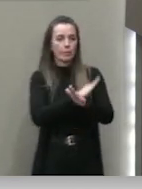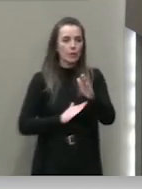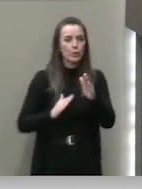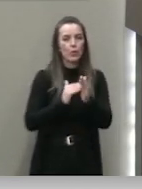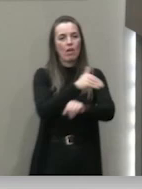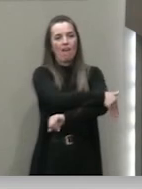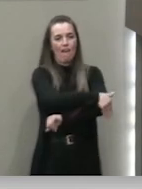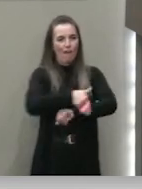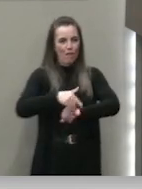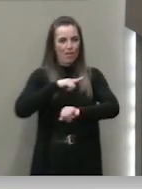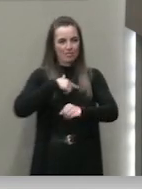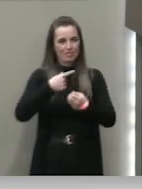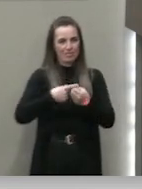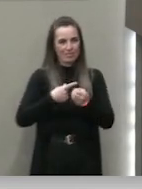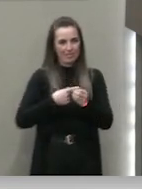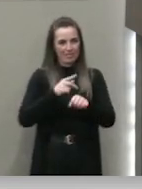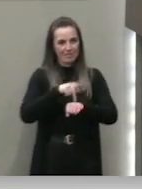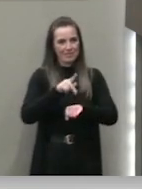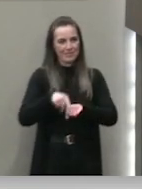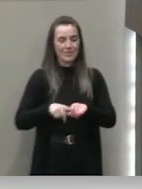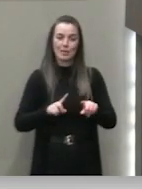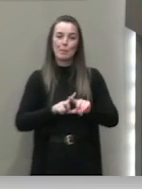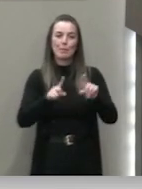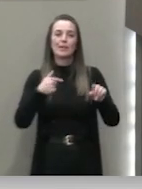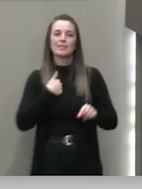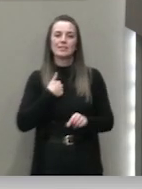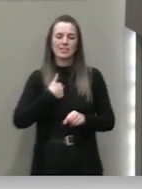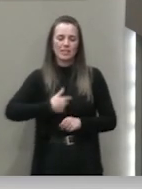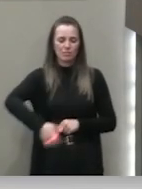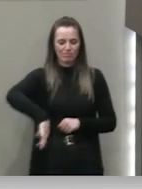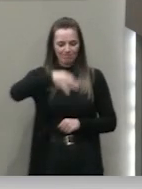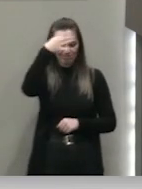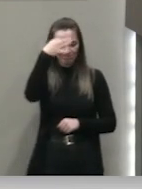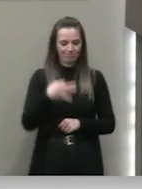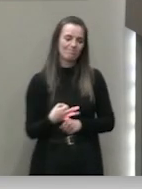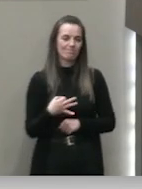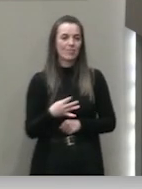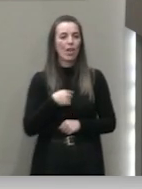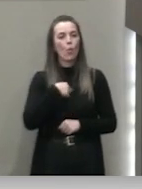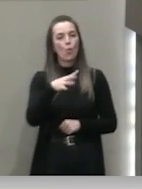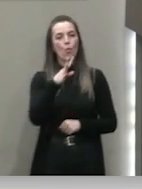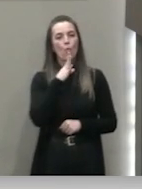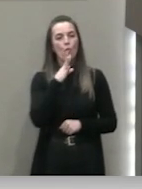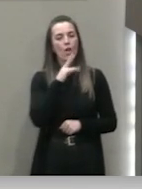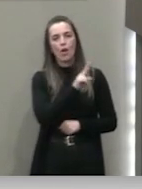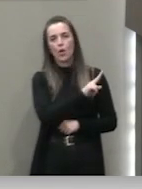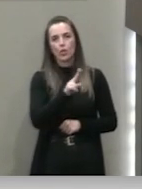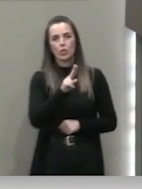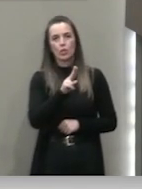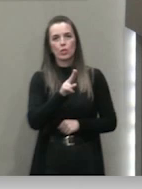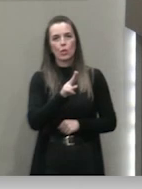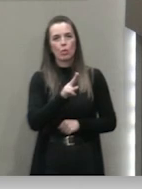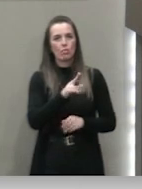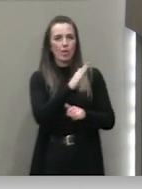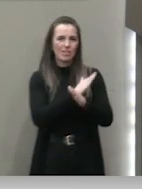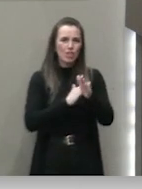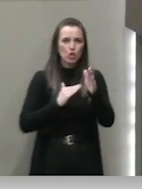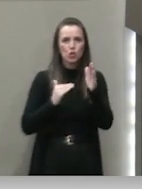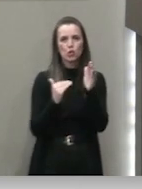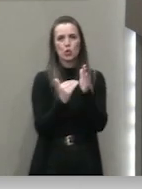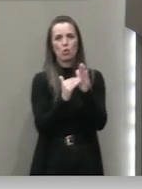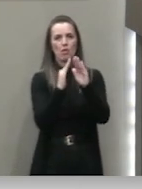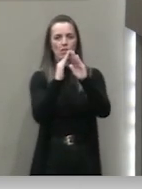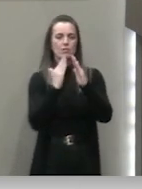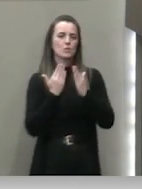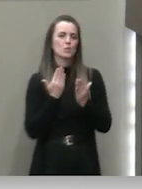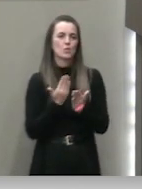que tem no município de Passo Fundo, mas eu tenho convicção de que eu conheço o nome de todas as escolas e a